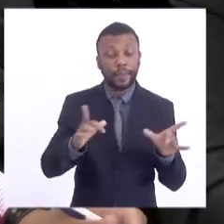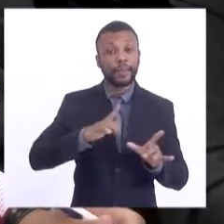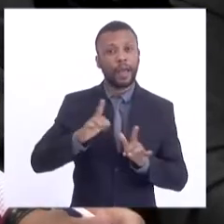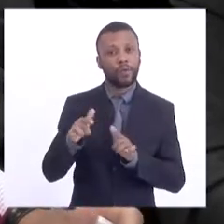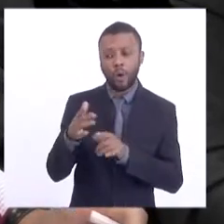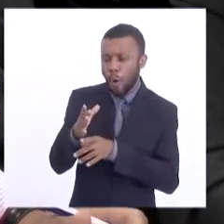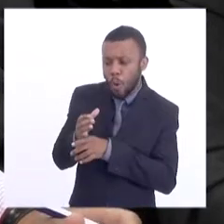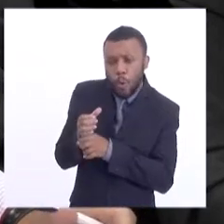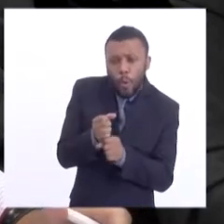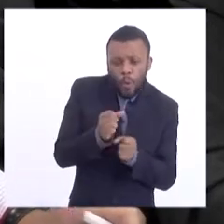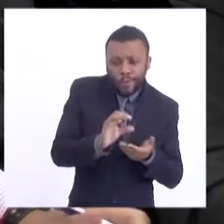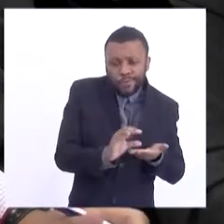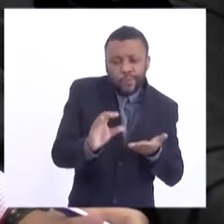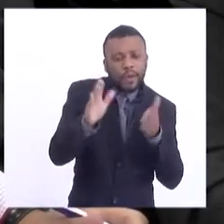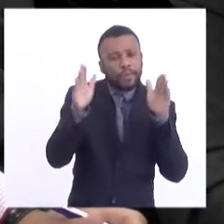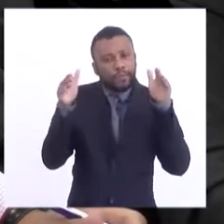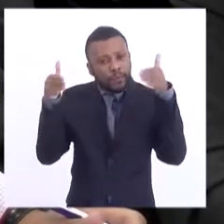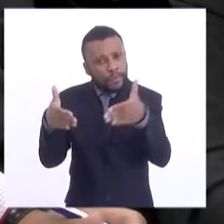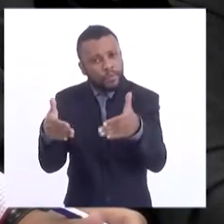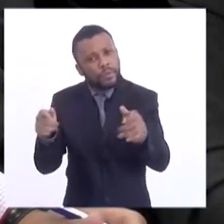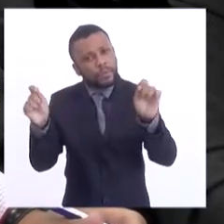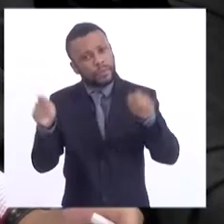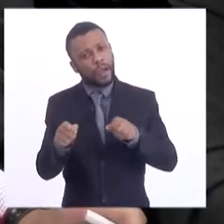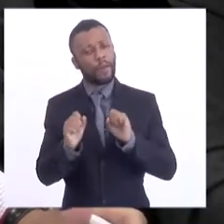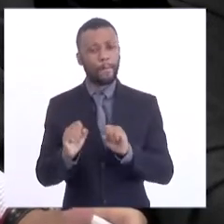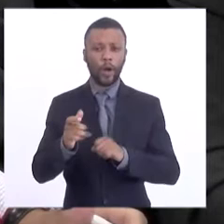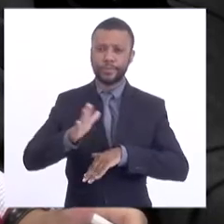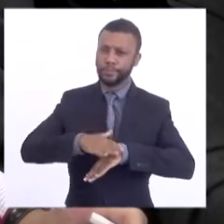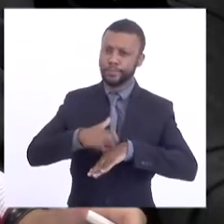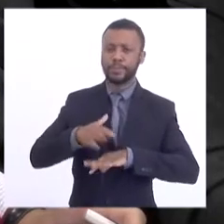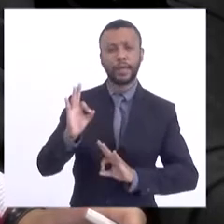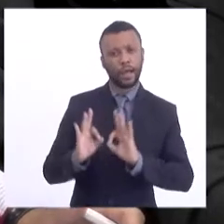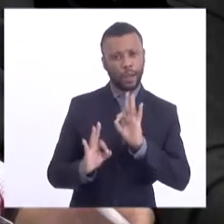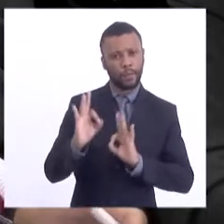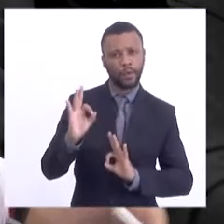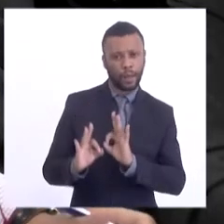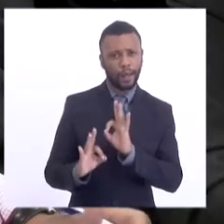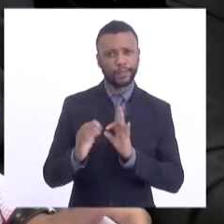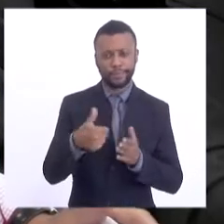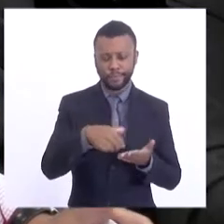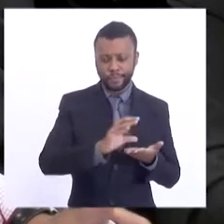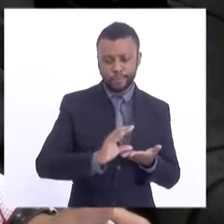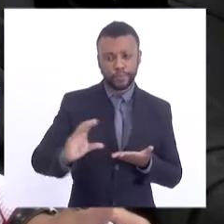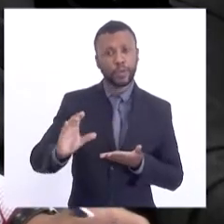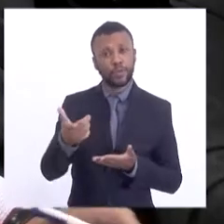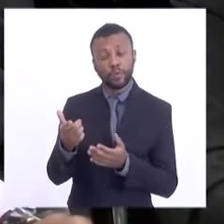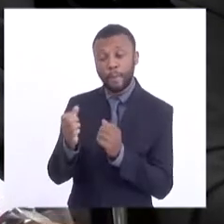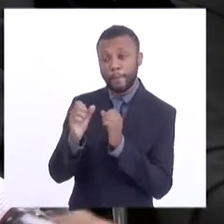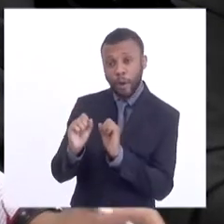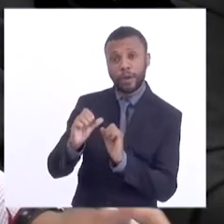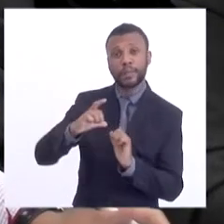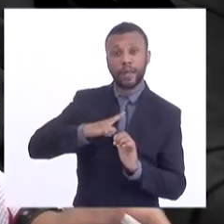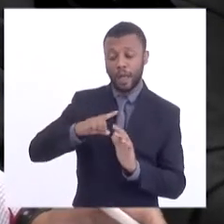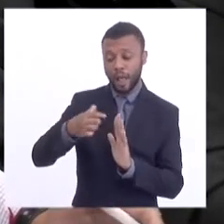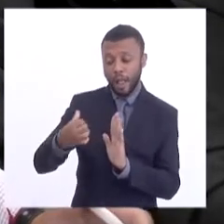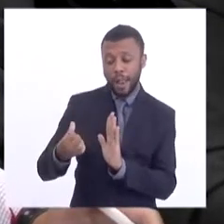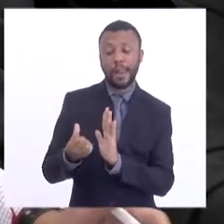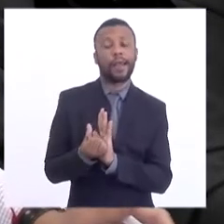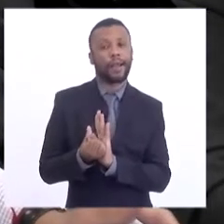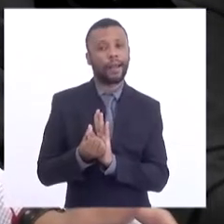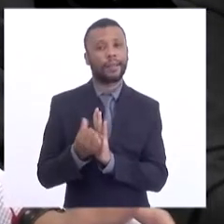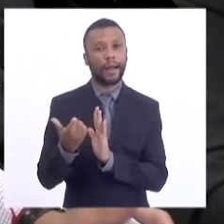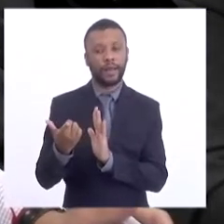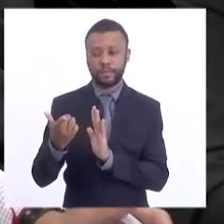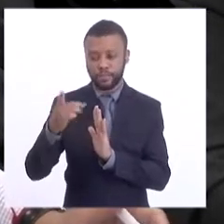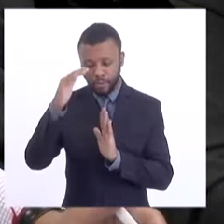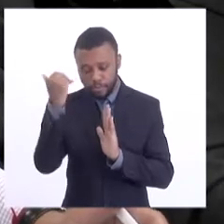orçamentárias específicas que podem ser feitas e isso é da legalidade para o ato uma coisa é o